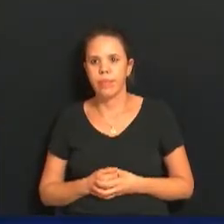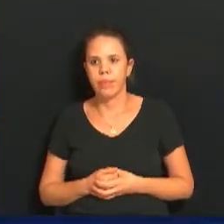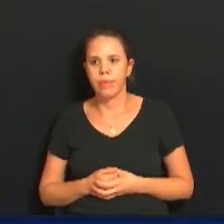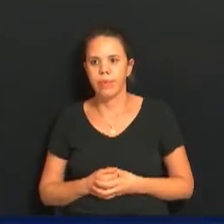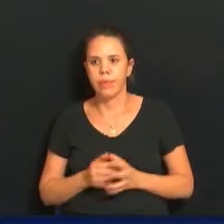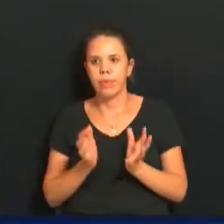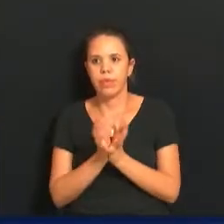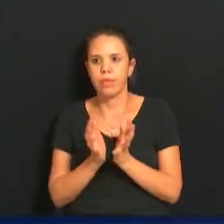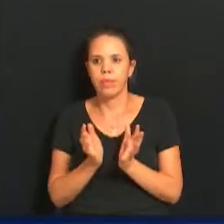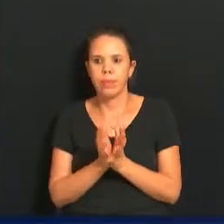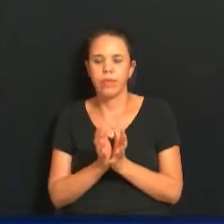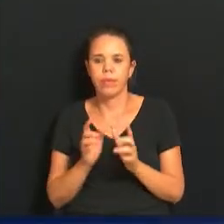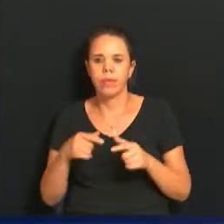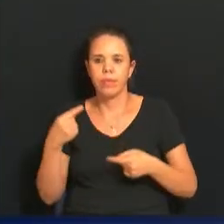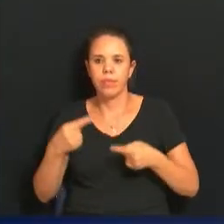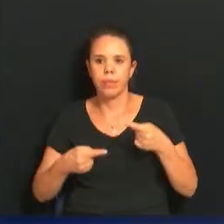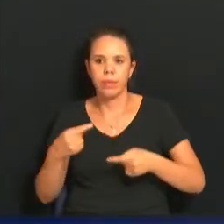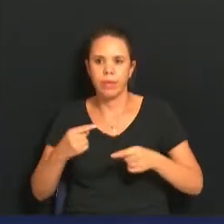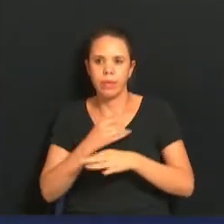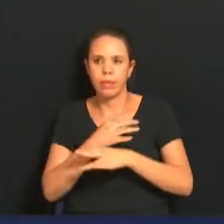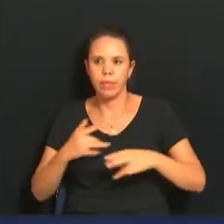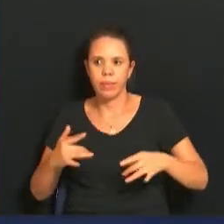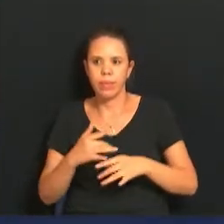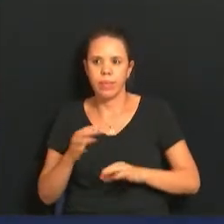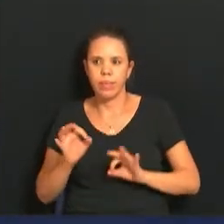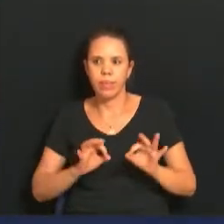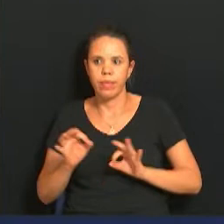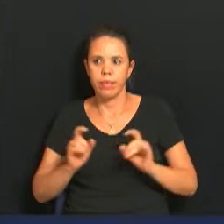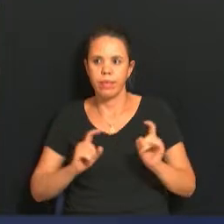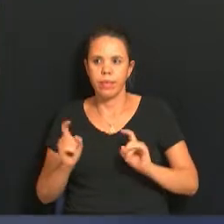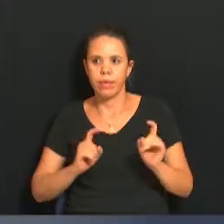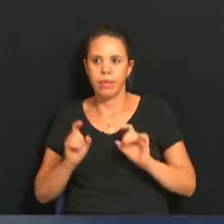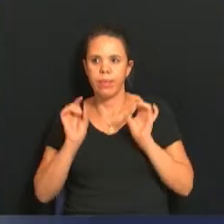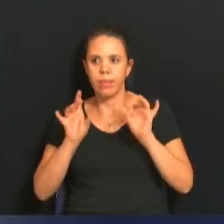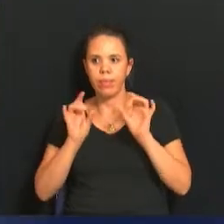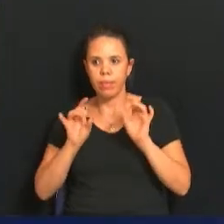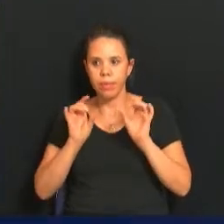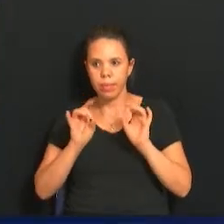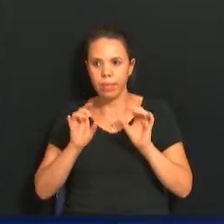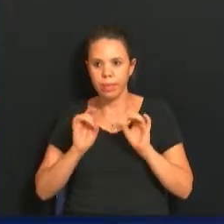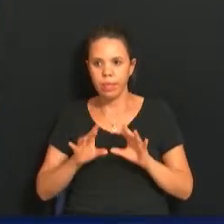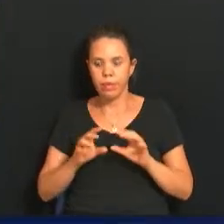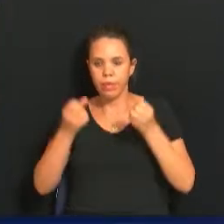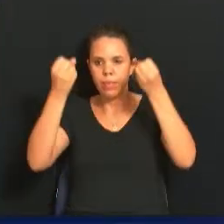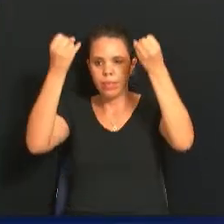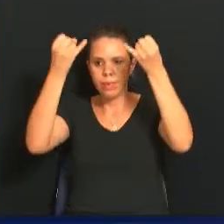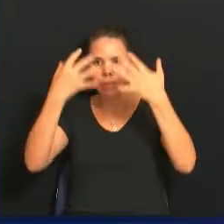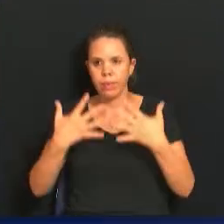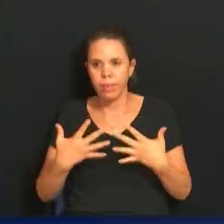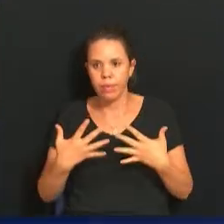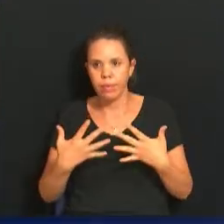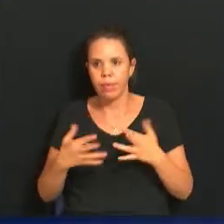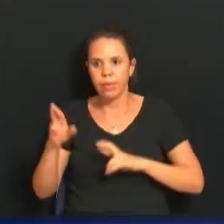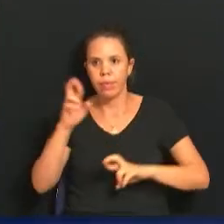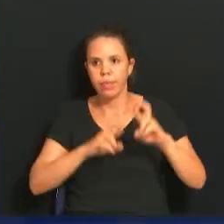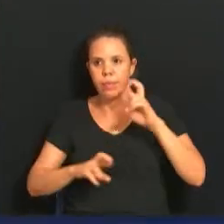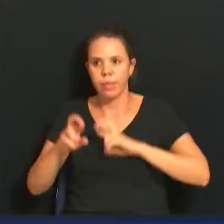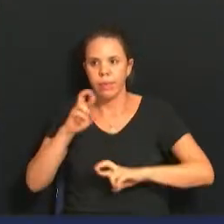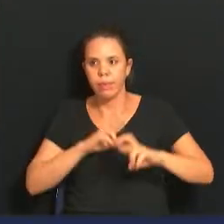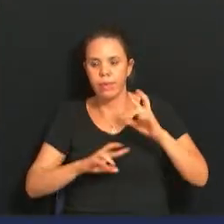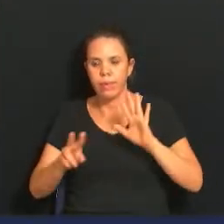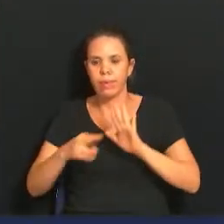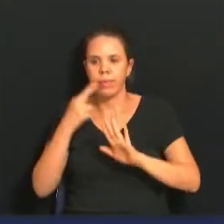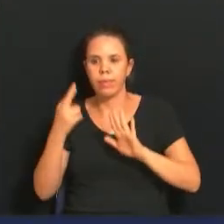Comissão Permanente de Política Urbana realiza reunião extraordinária para esclarecer revisão das